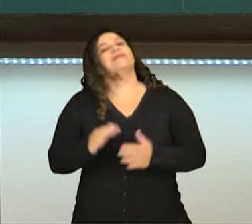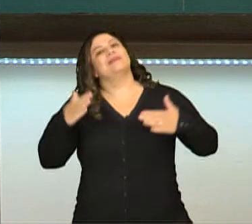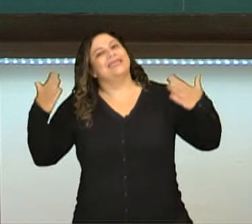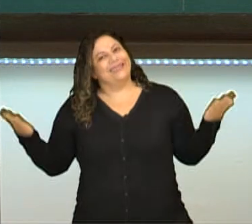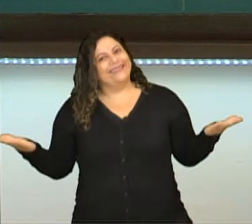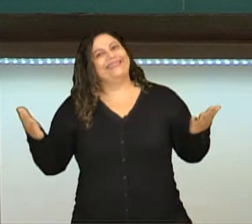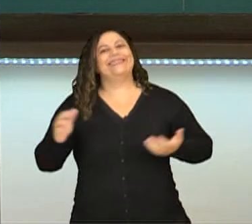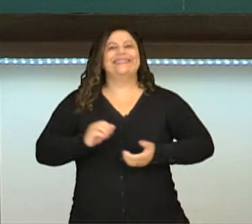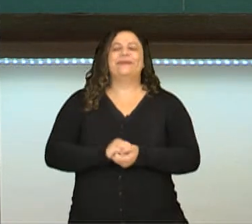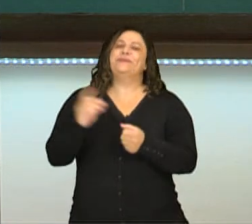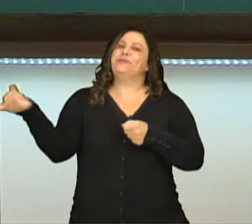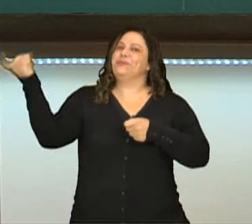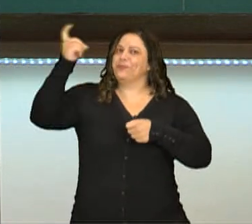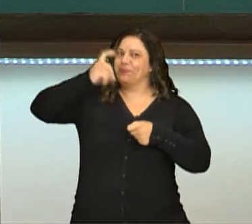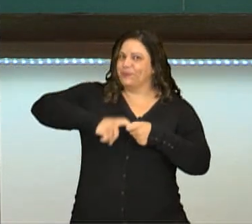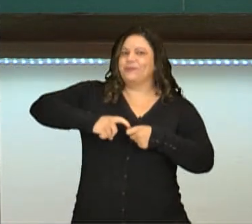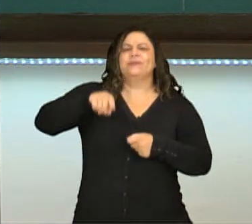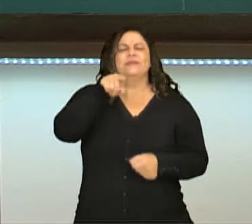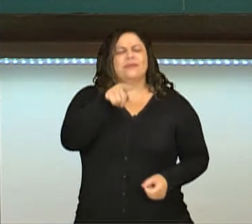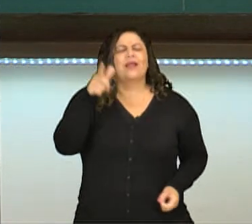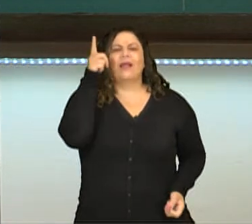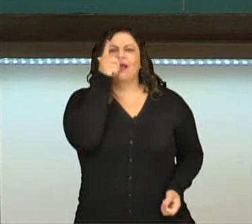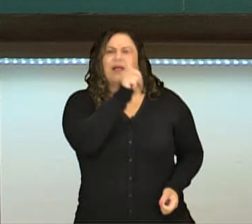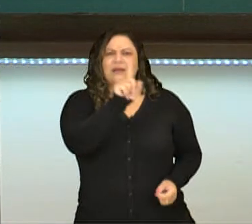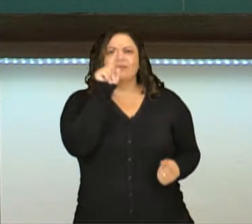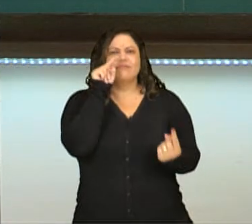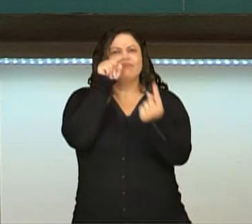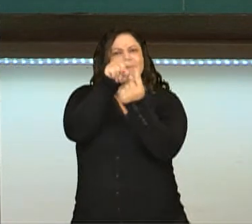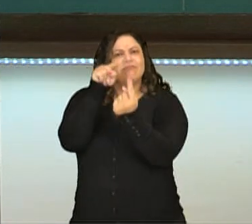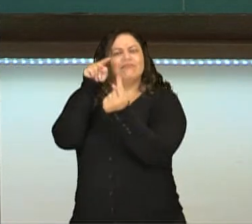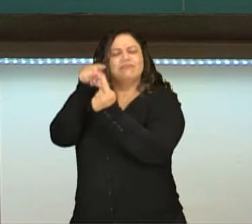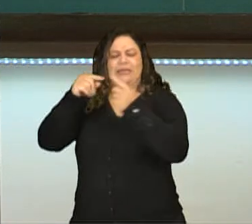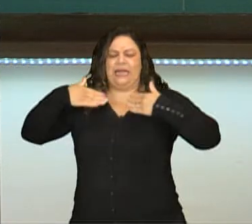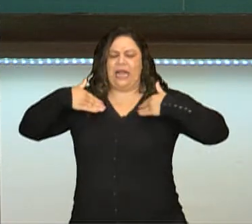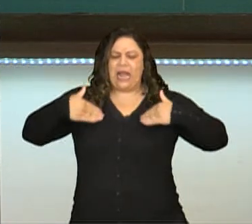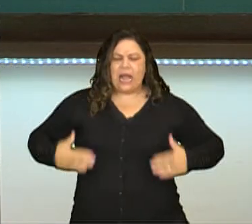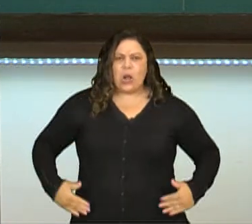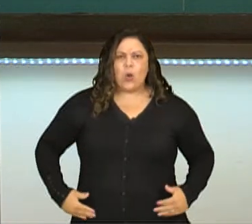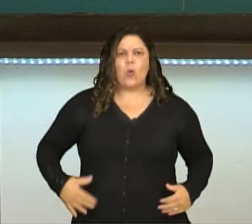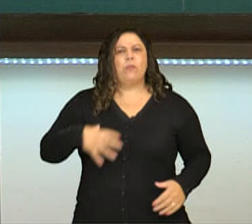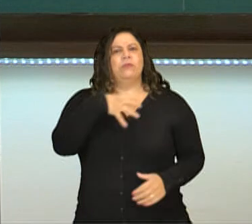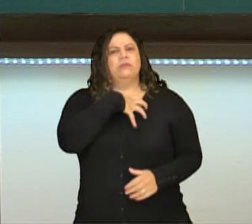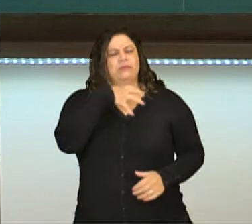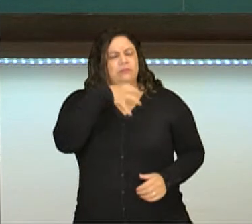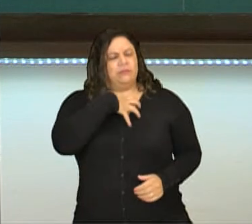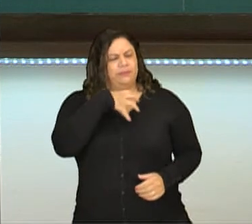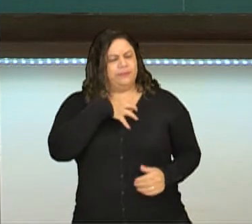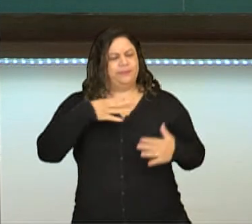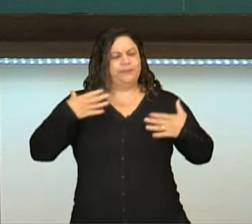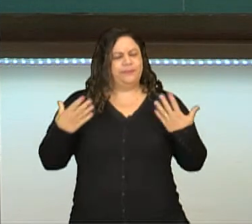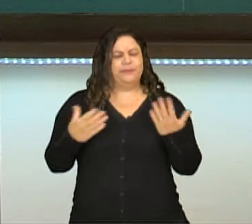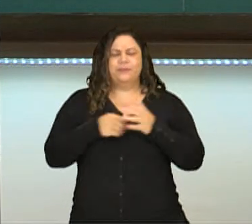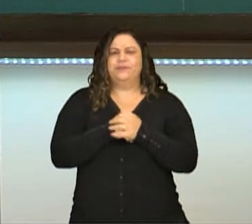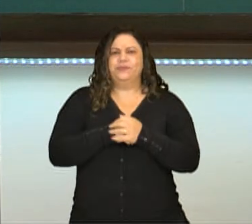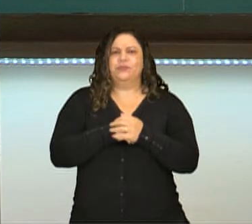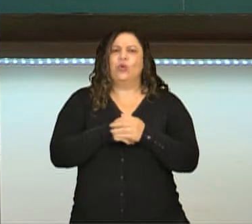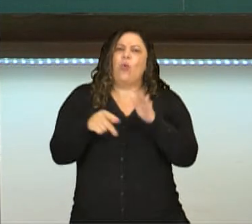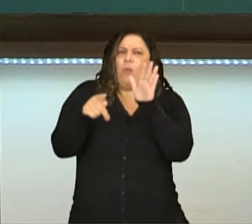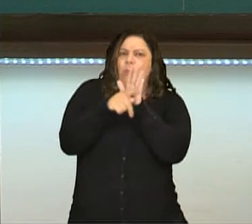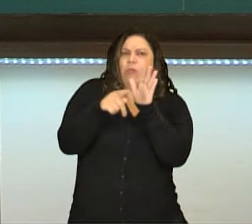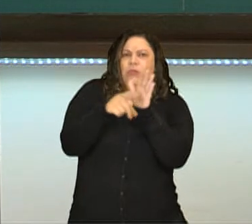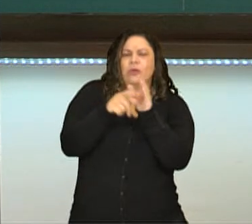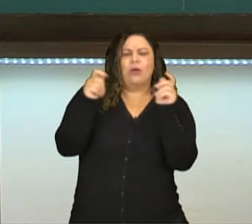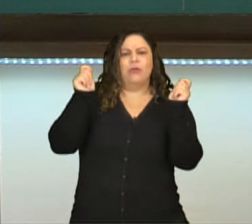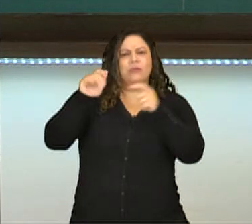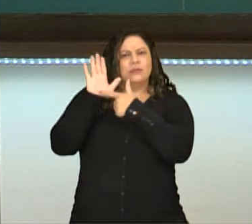Então, pessoal, voltamos. Conseguiram identificar as vestimentas, essa forma de vestir toda particular que é apresentada em